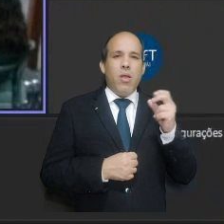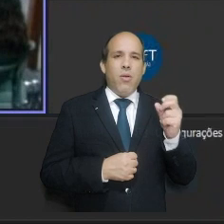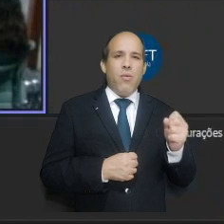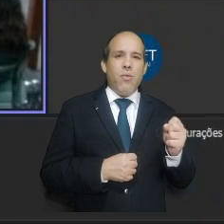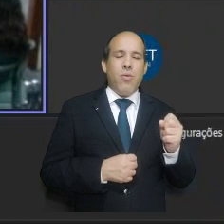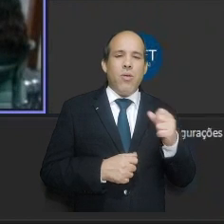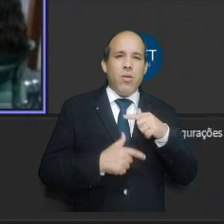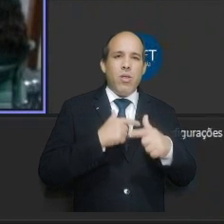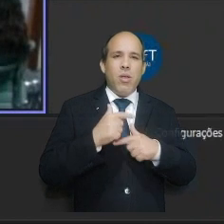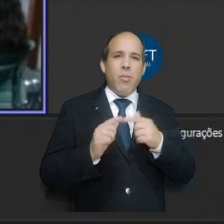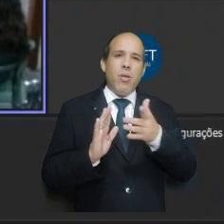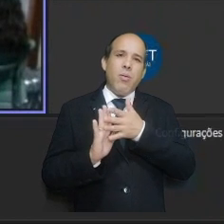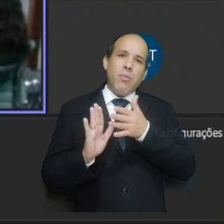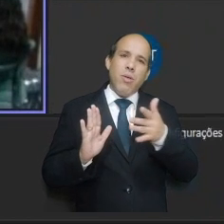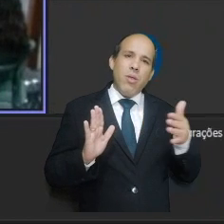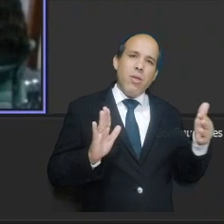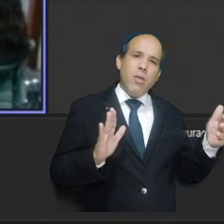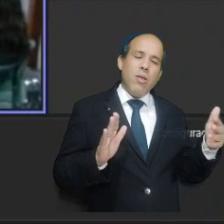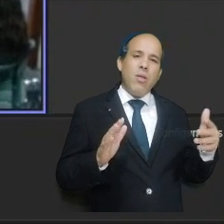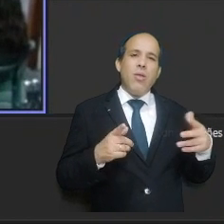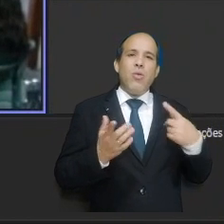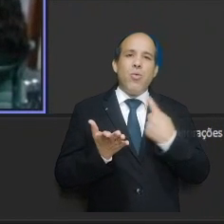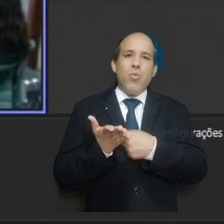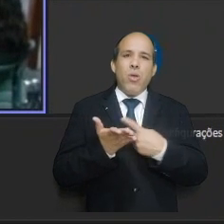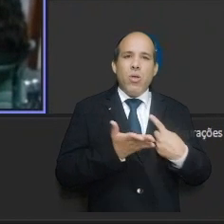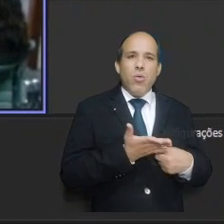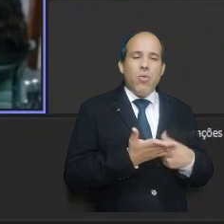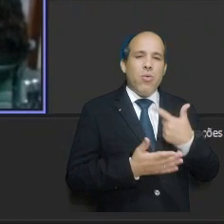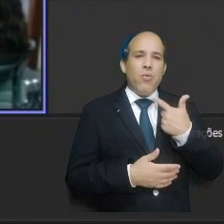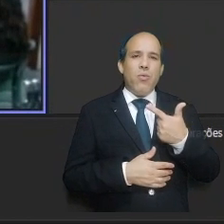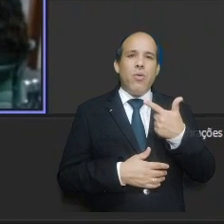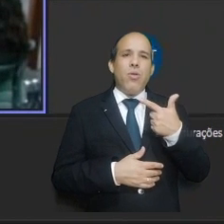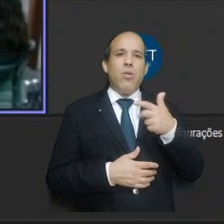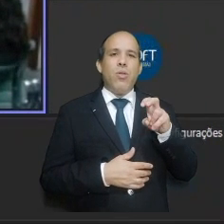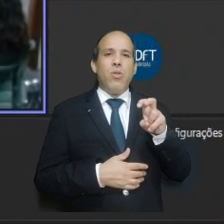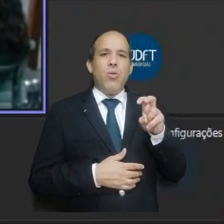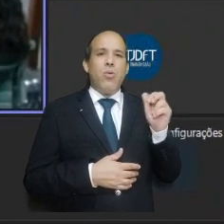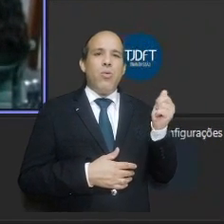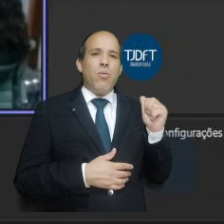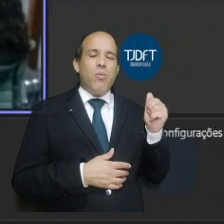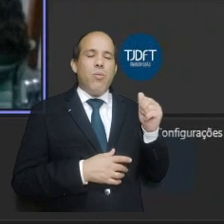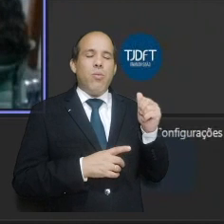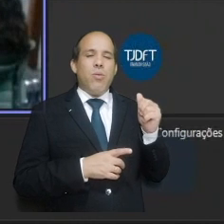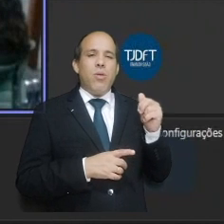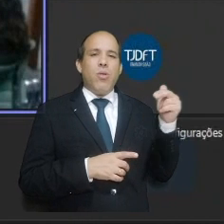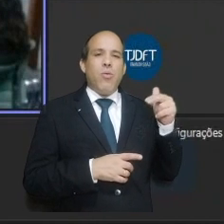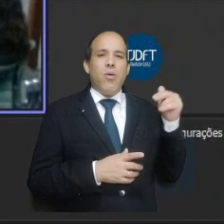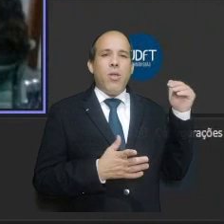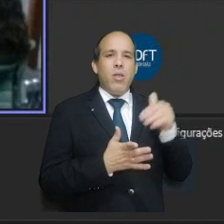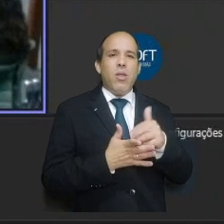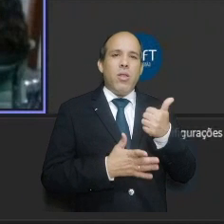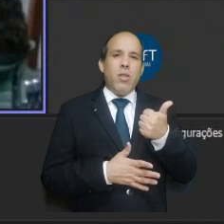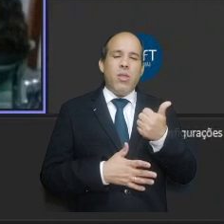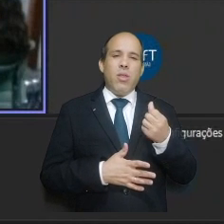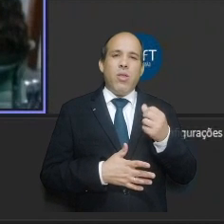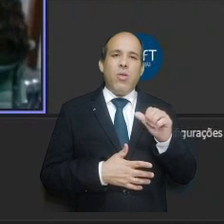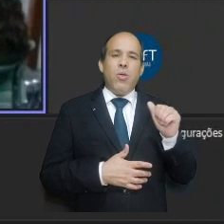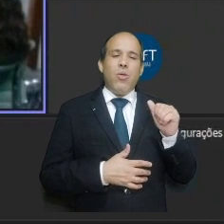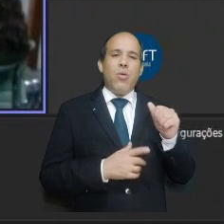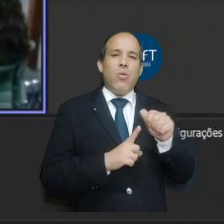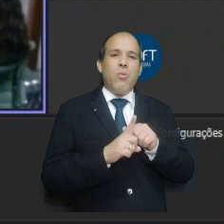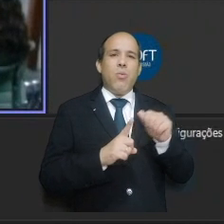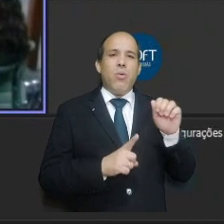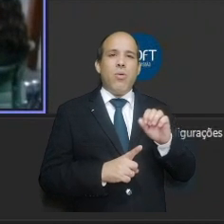de comissões recebidas pela parte autora durante todo o período de vigência do ajuste, 25/8/11 a